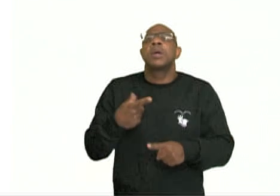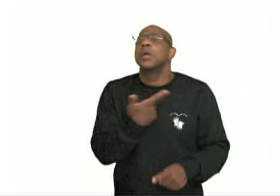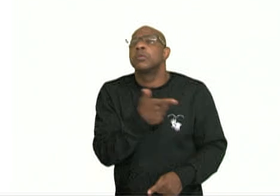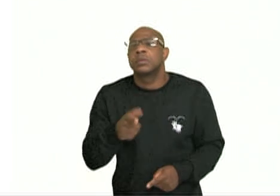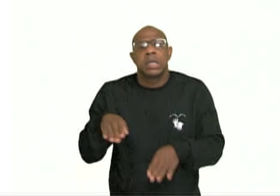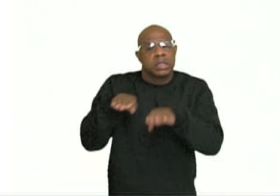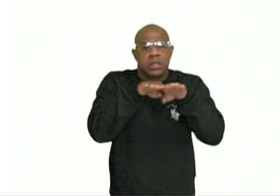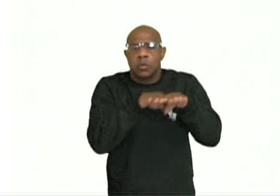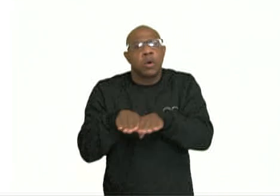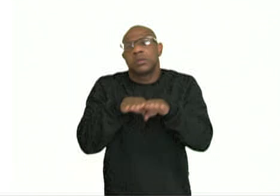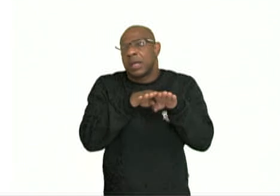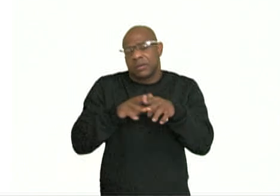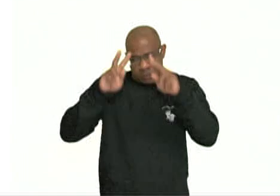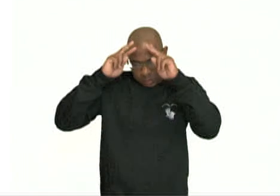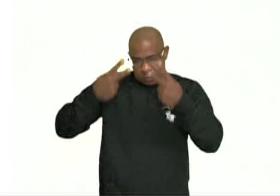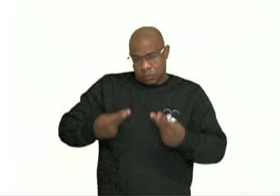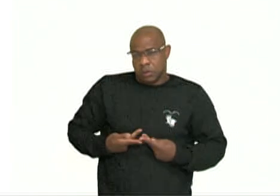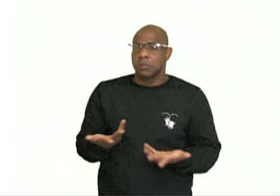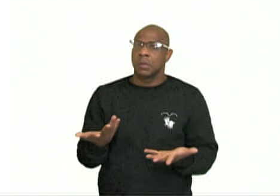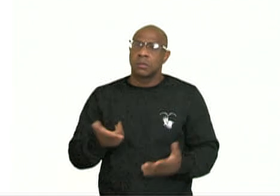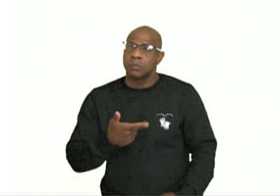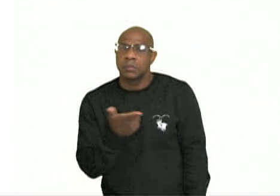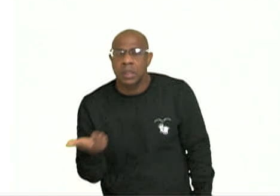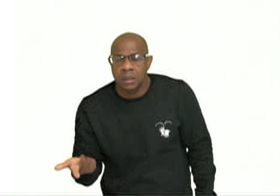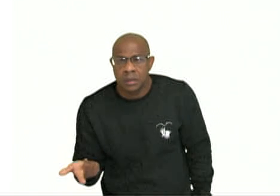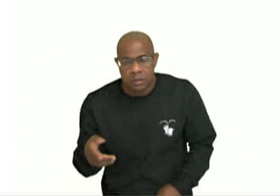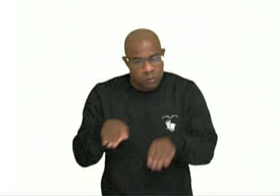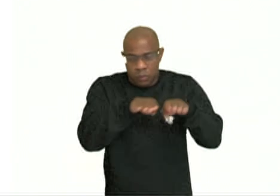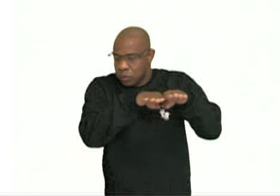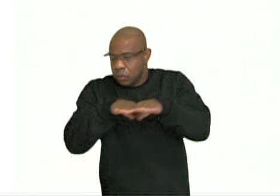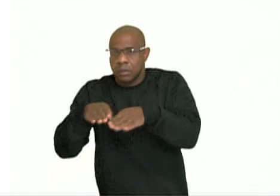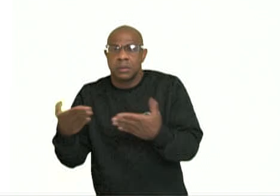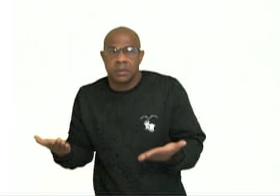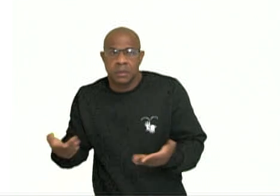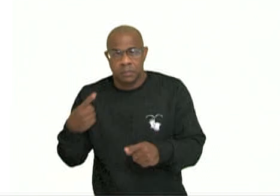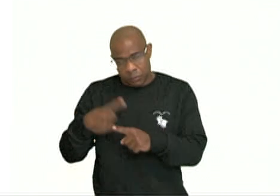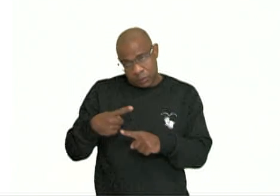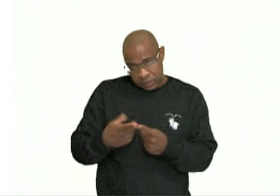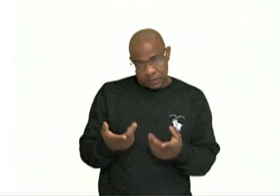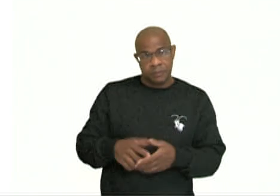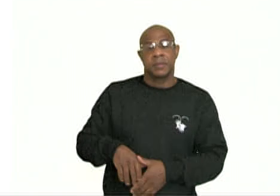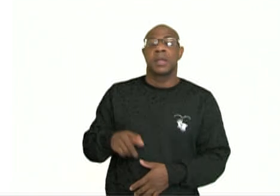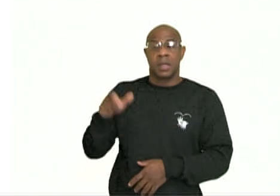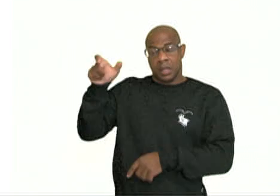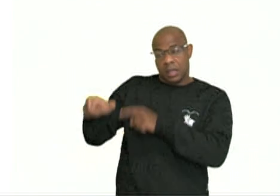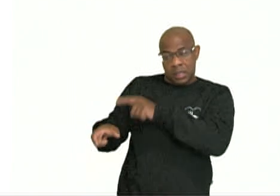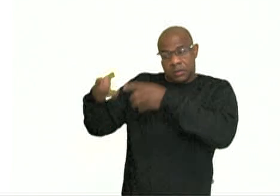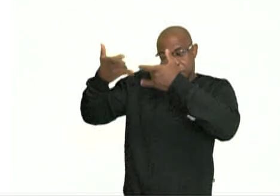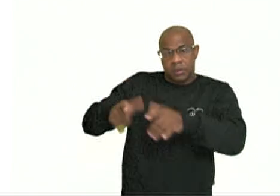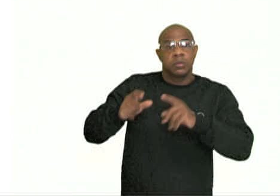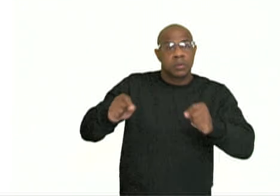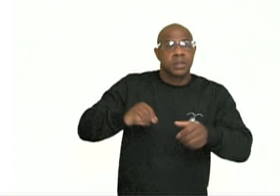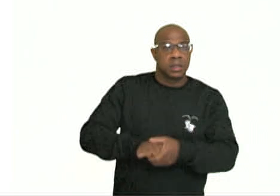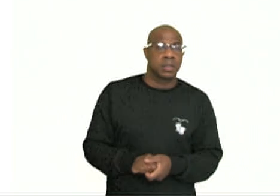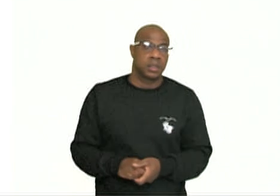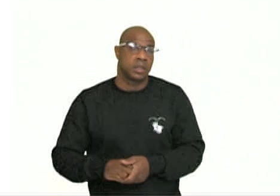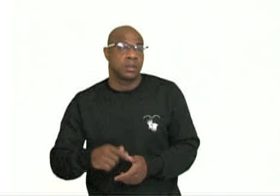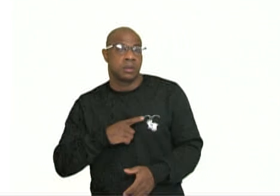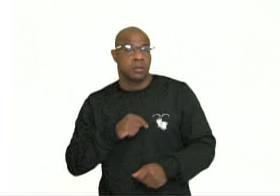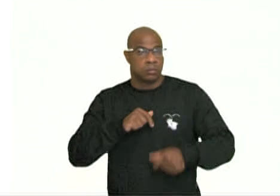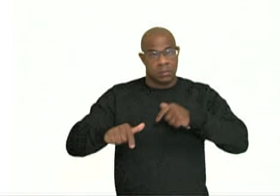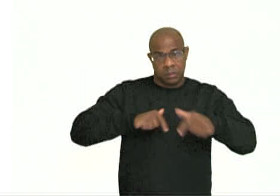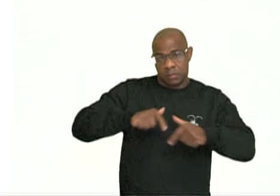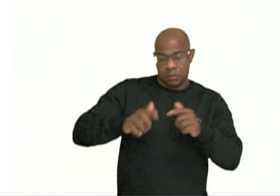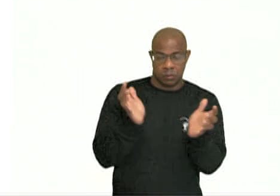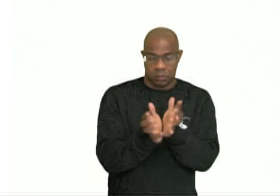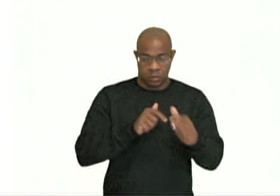estavam muito na cabeça de Marx e, segundo ele, ao longo da história, a formação da classe trabalhadora advém da expropriação de